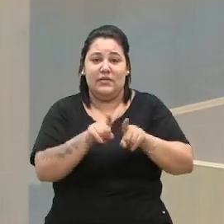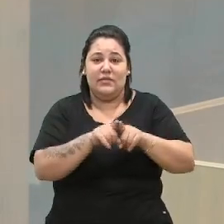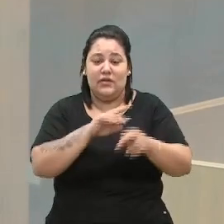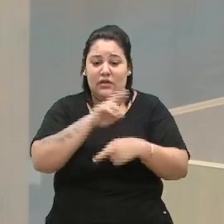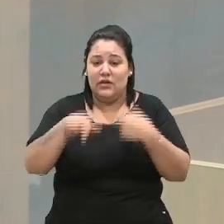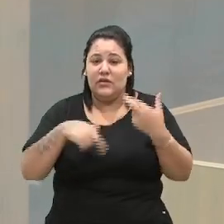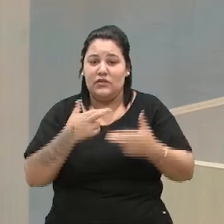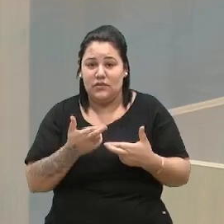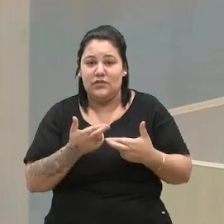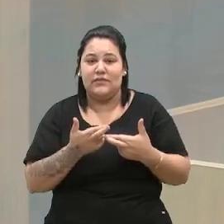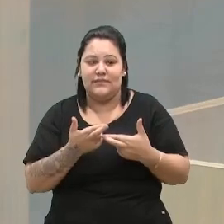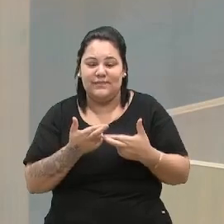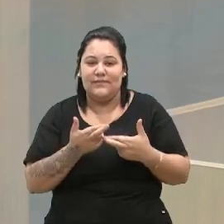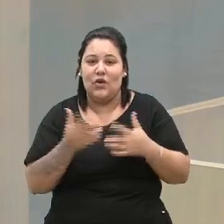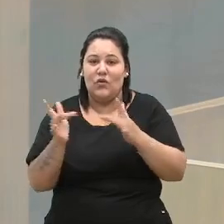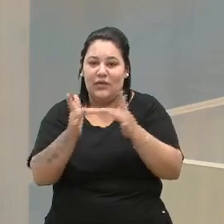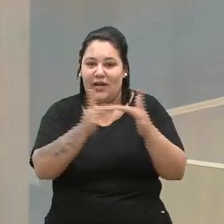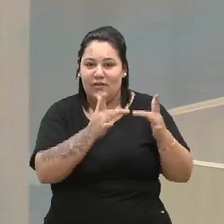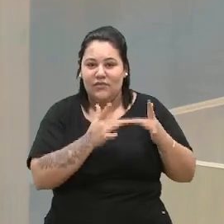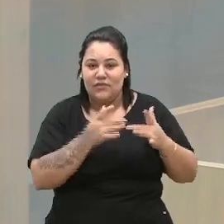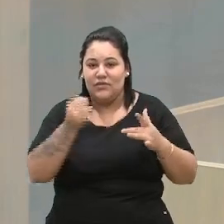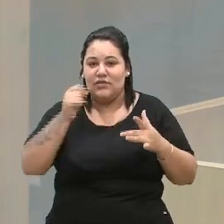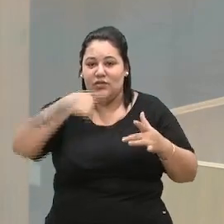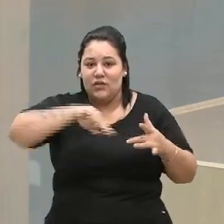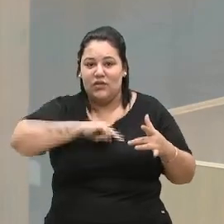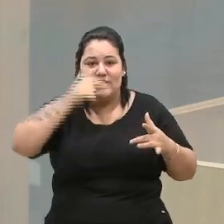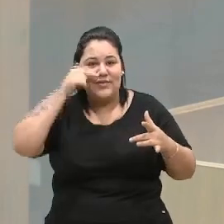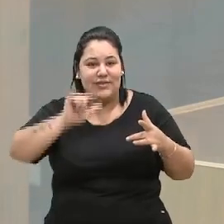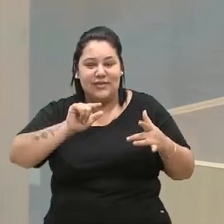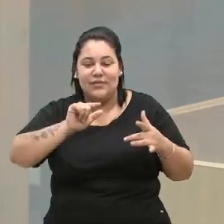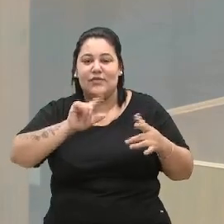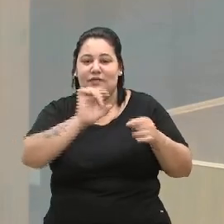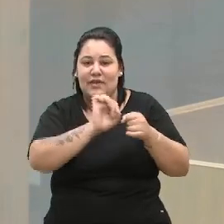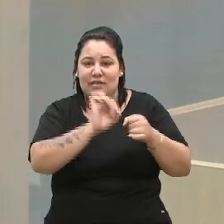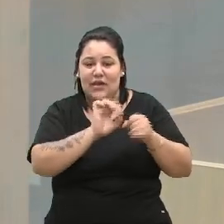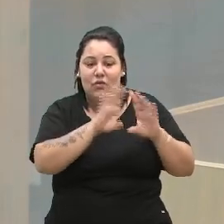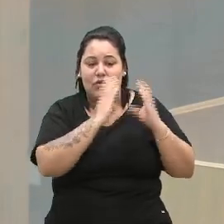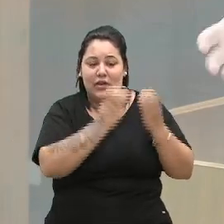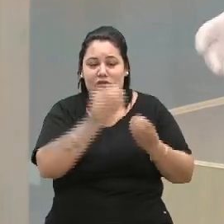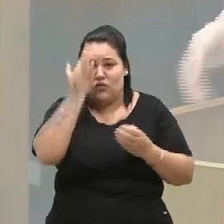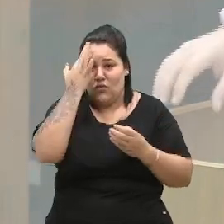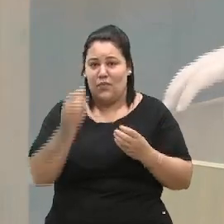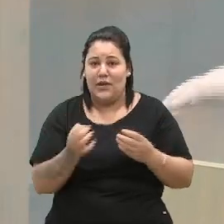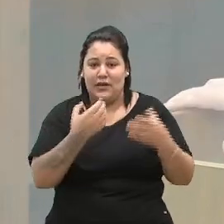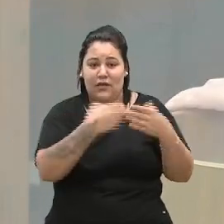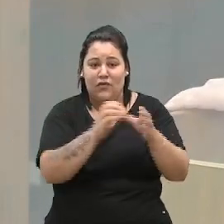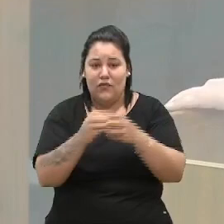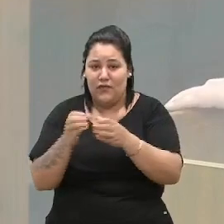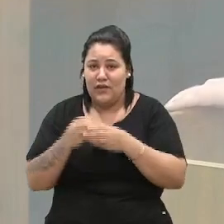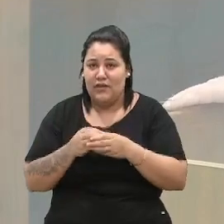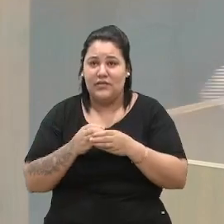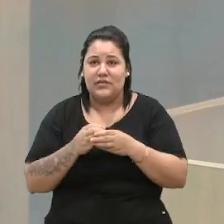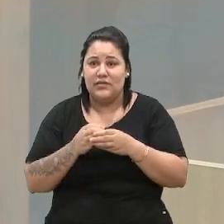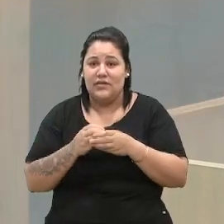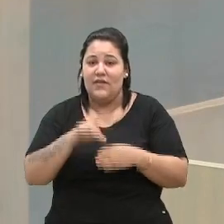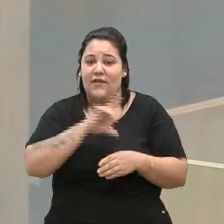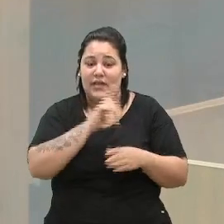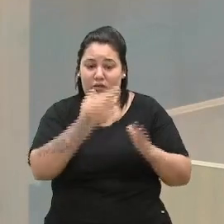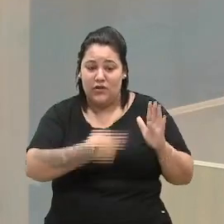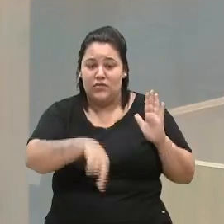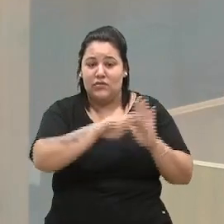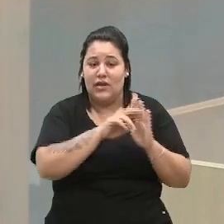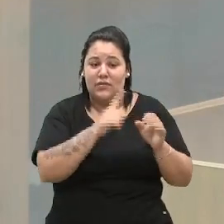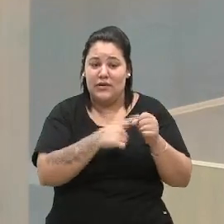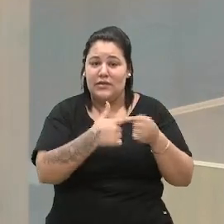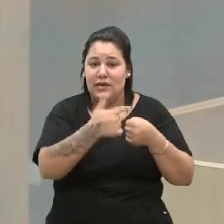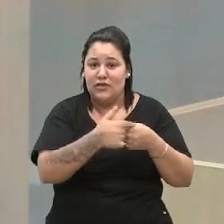meio. Se nós conseguirmos fazer com que a comunidade entenda onde está vivendo, consequentemente, isso vai ter um resultado para a cidade e